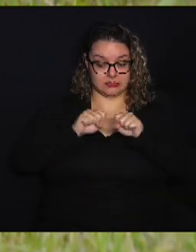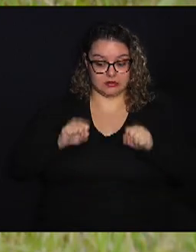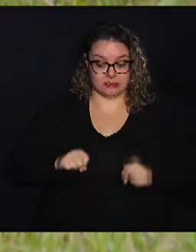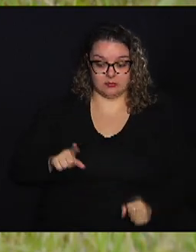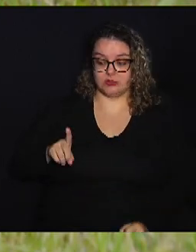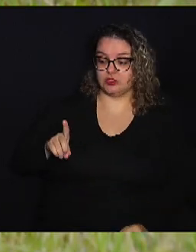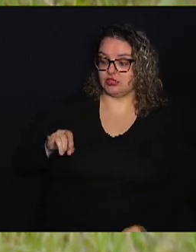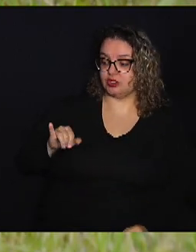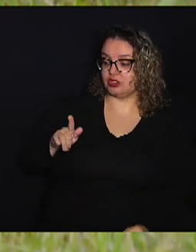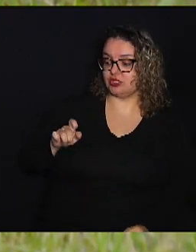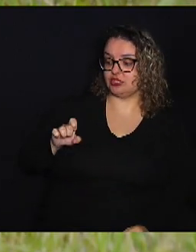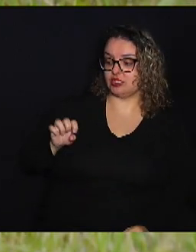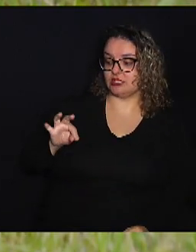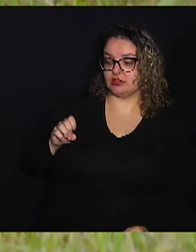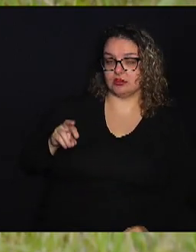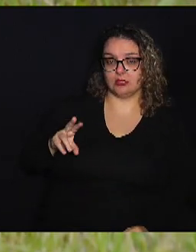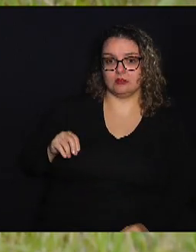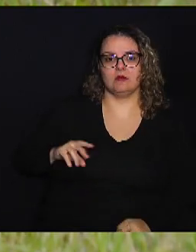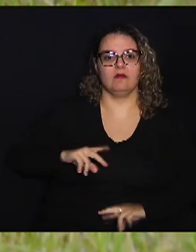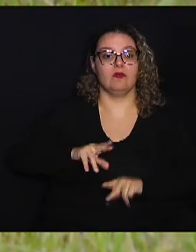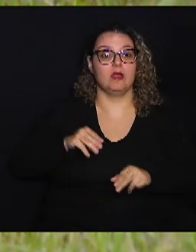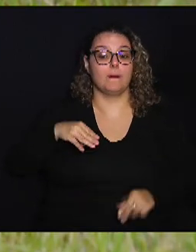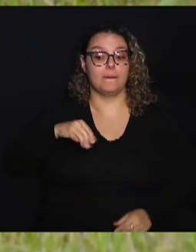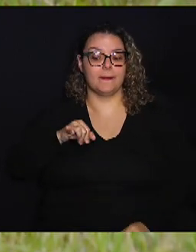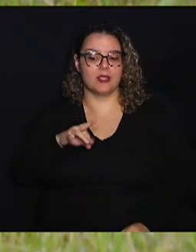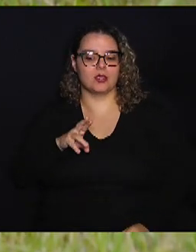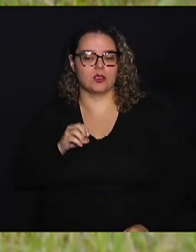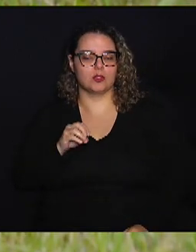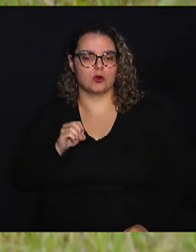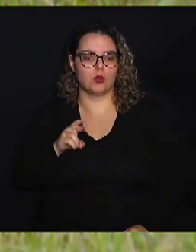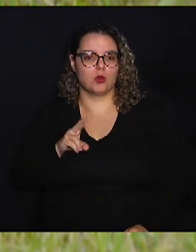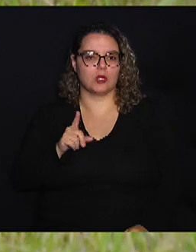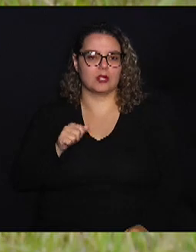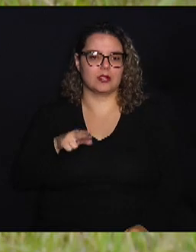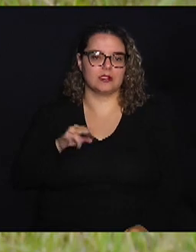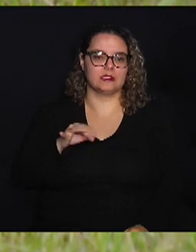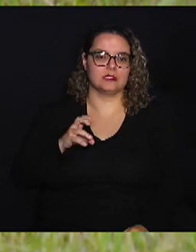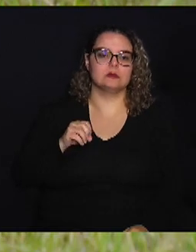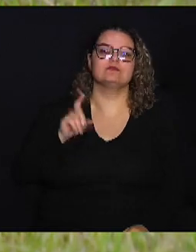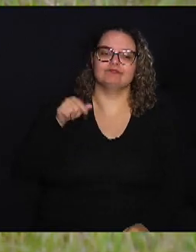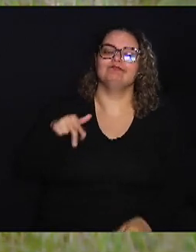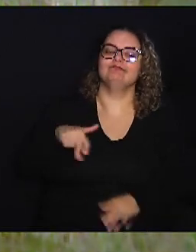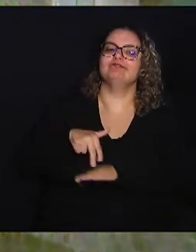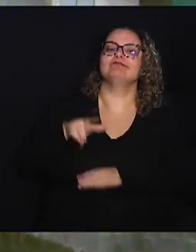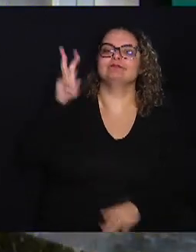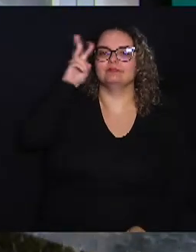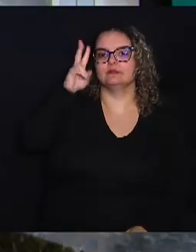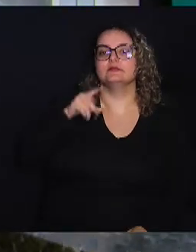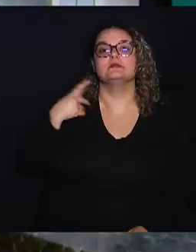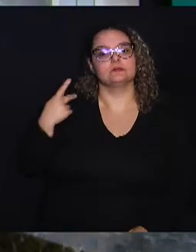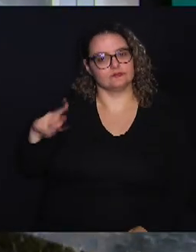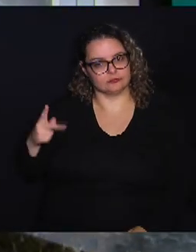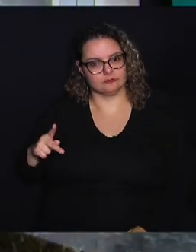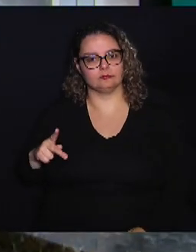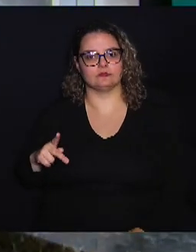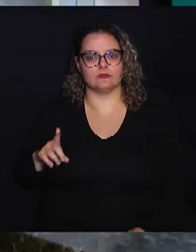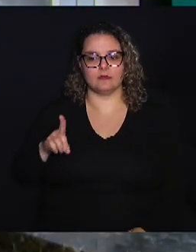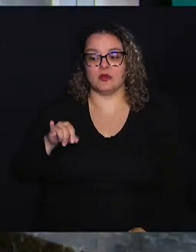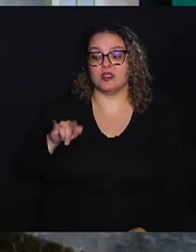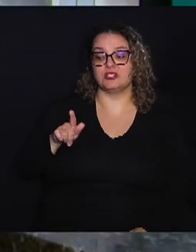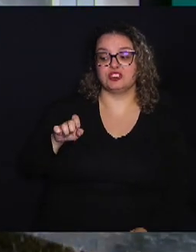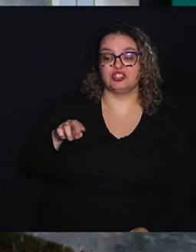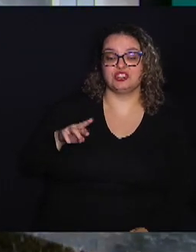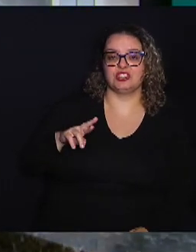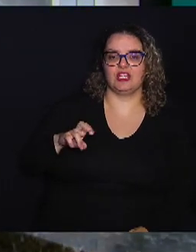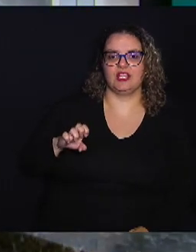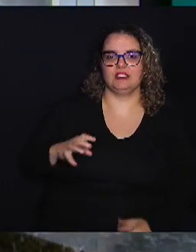tem vários micro-organismos, e são esses micro-organismos que são os protagonistas nessa história, porque são eles que digerem esse